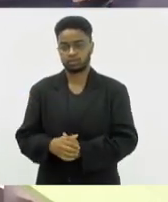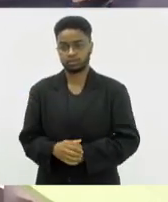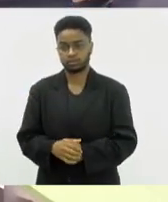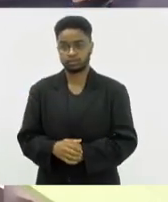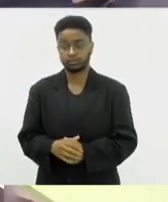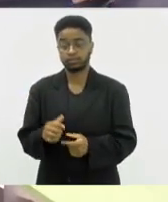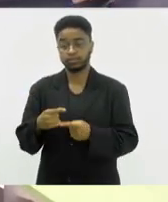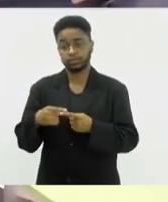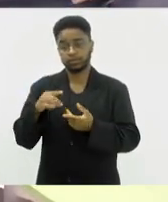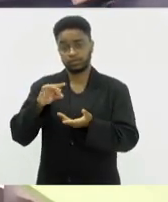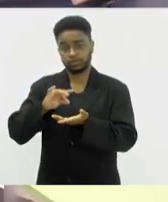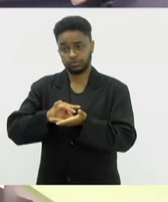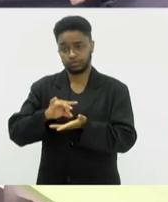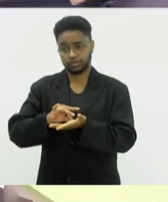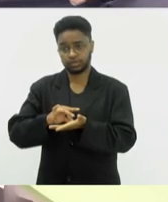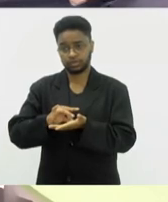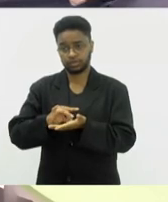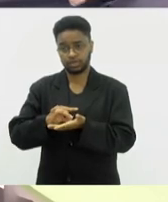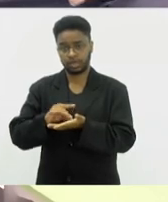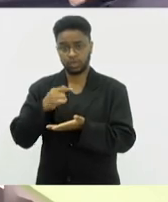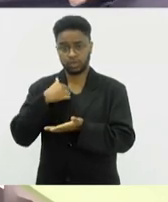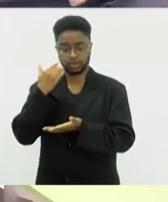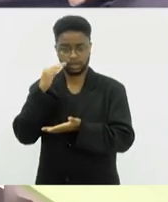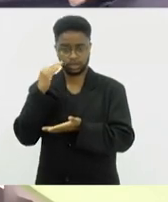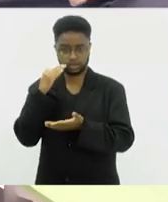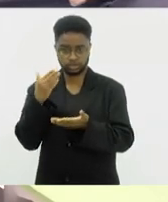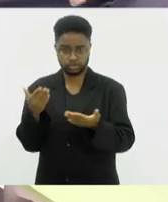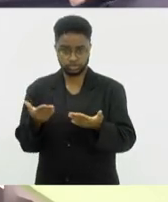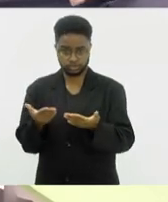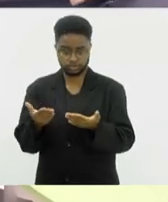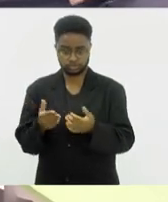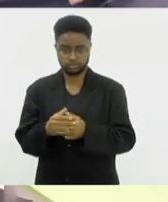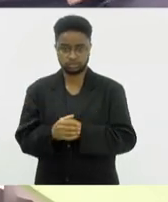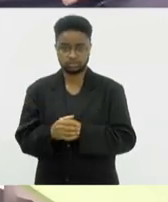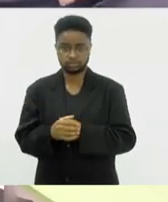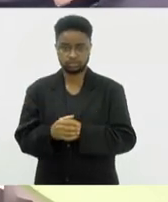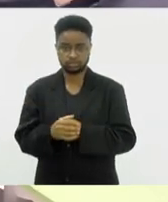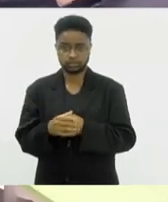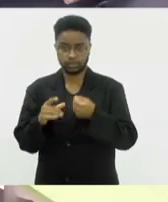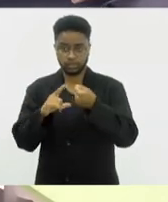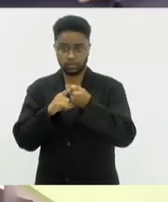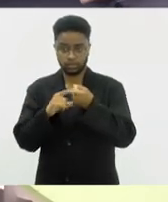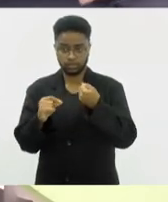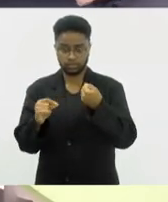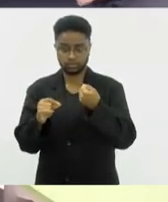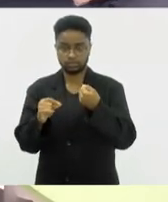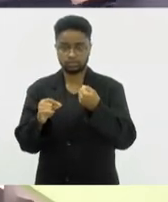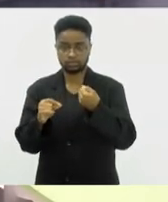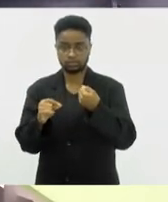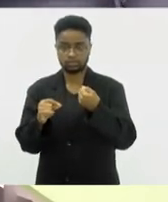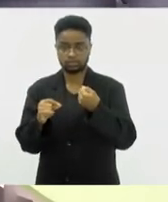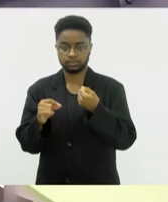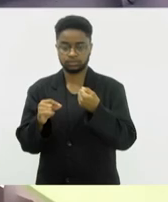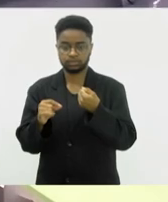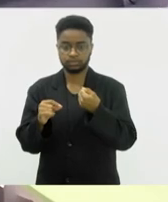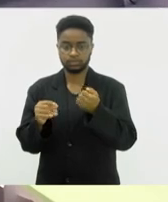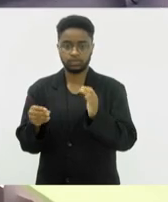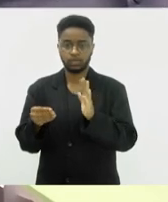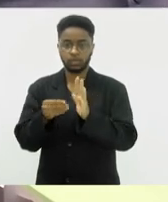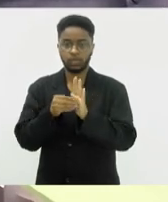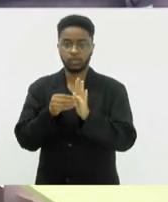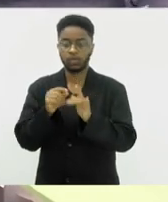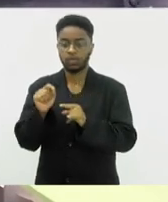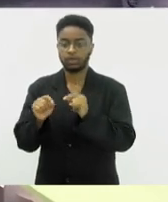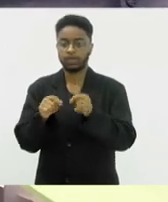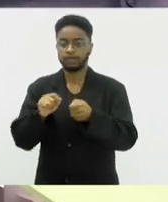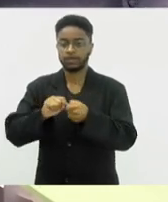na verdade, pelo que eu estou entendendo, esses artigos definem o que fazer